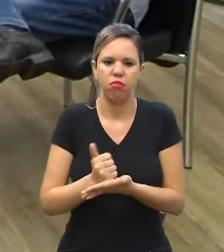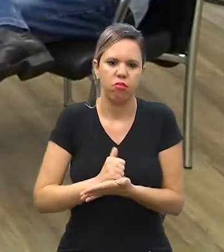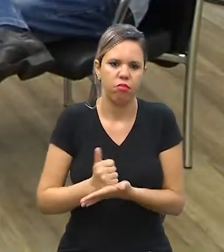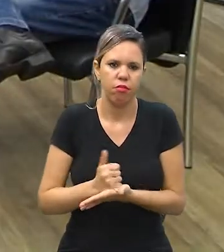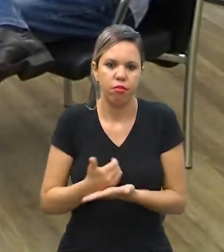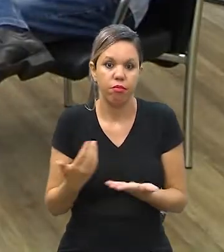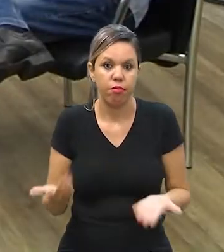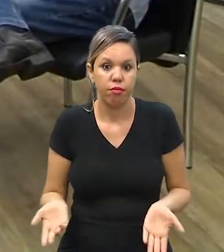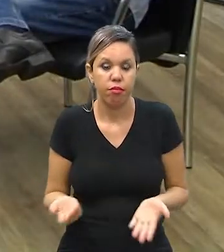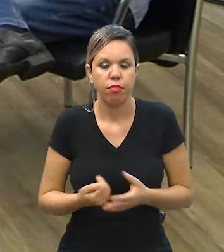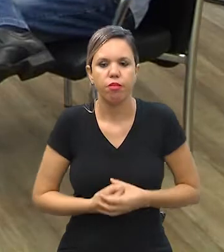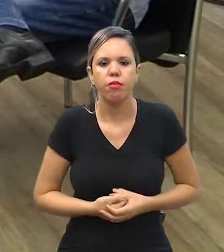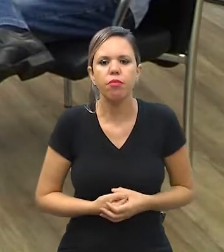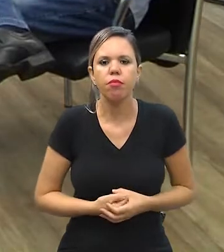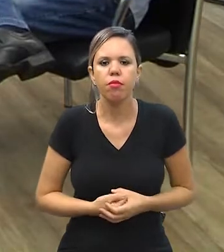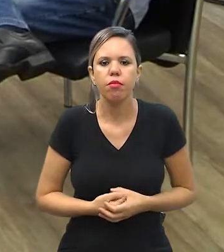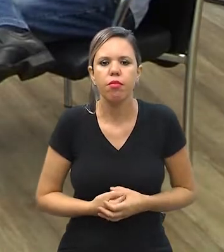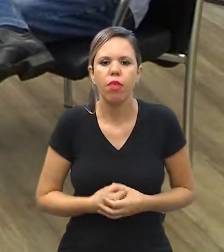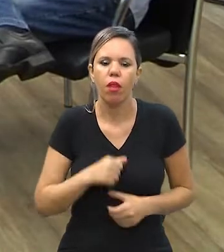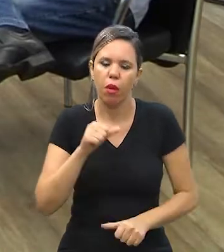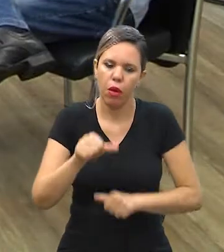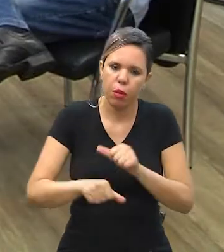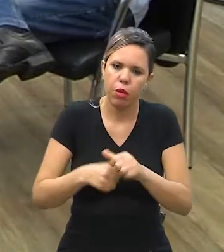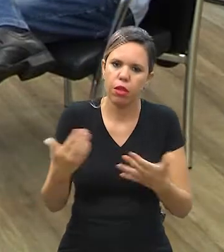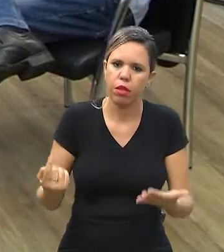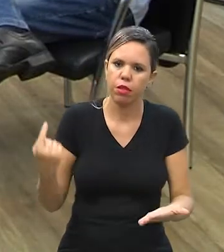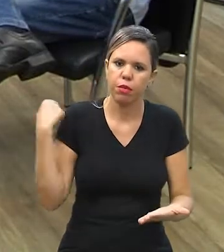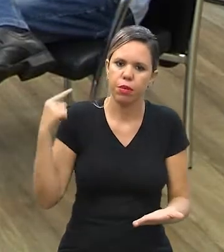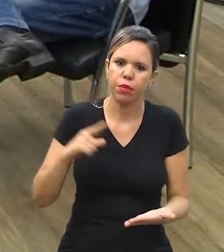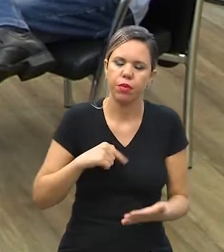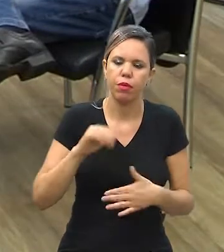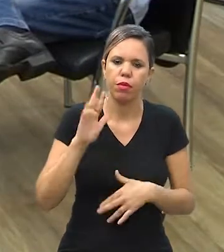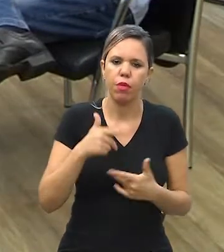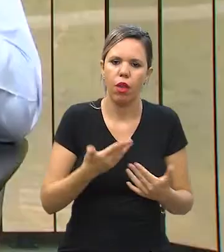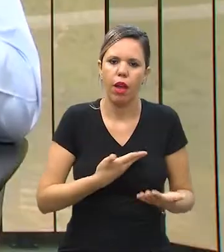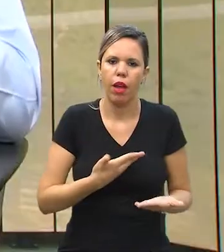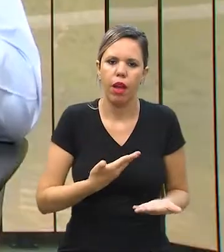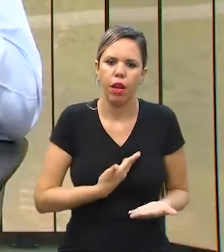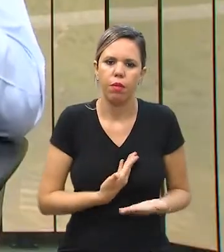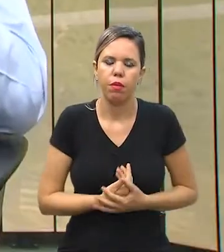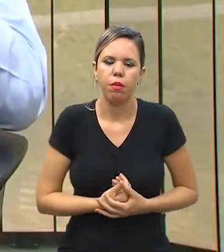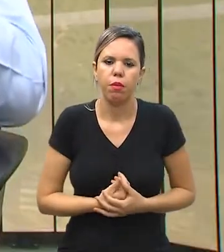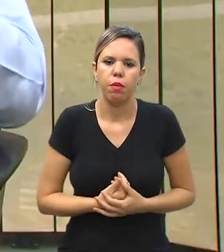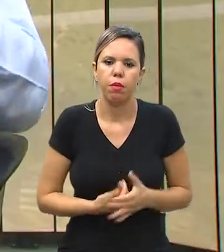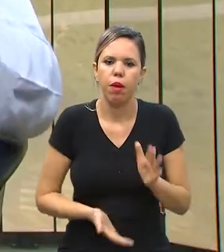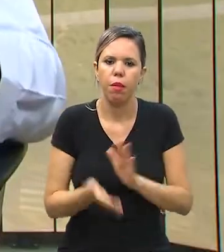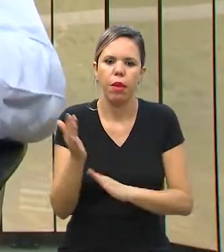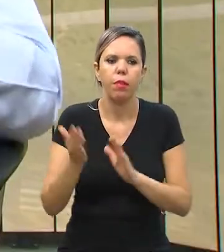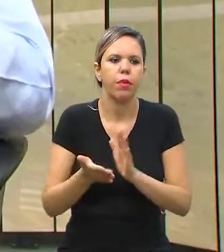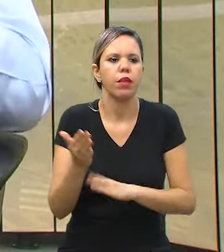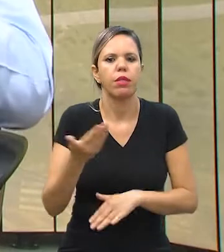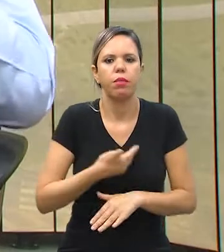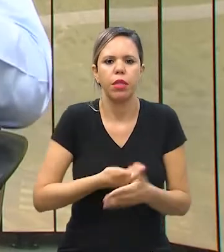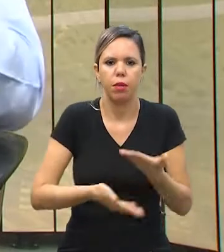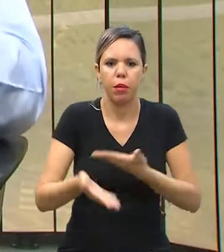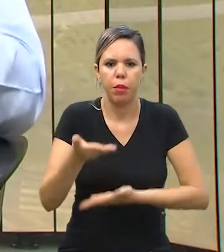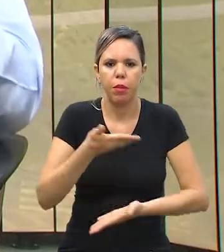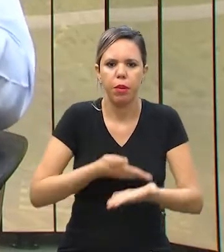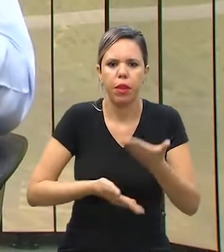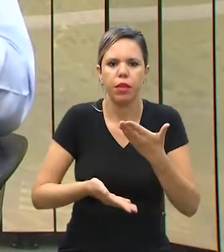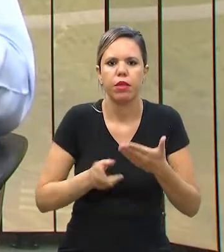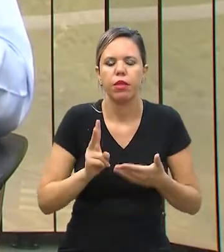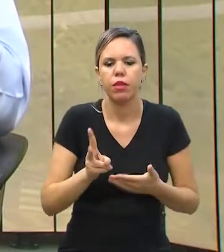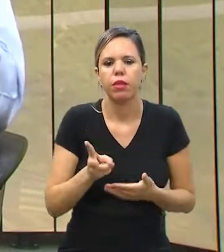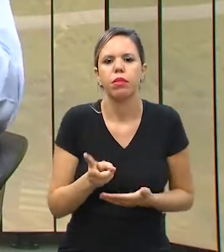celular. Então, acaba mudando. Naquela época a gente tínhamos amigos e saía um círculo de amizade ali e saía